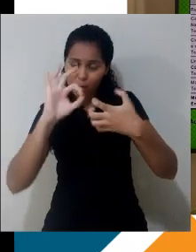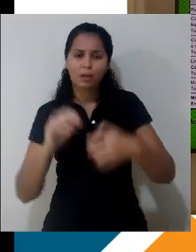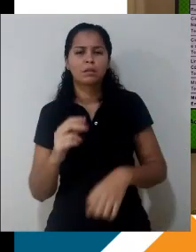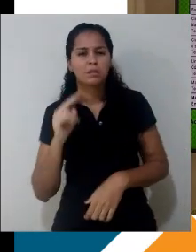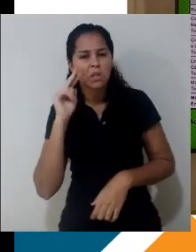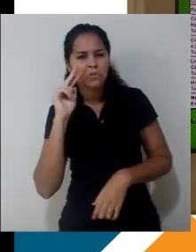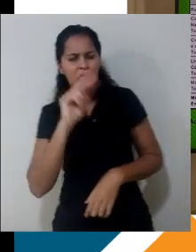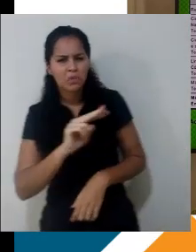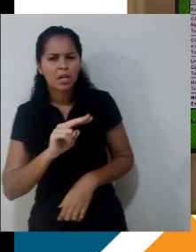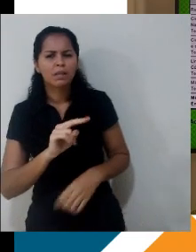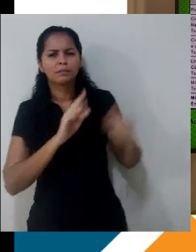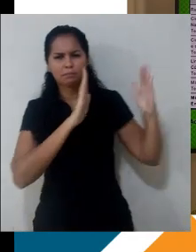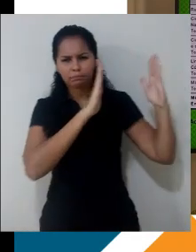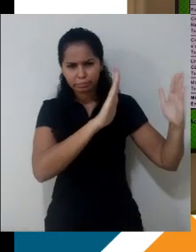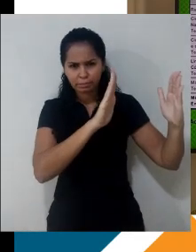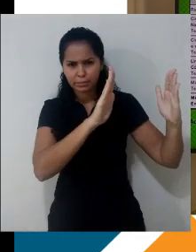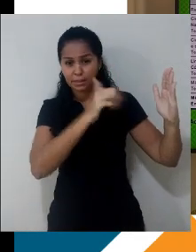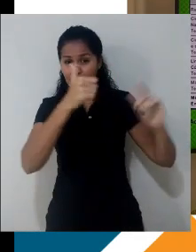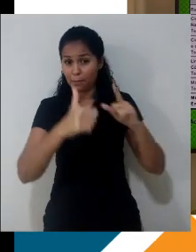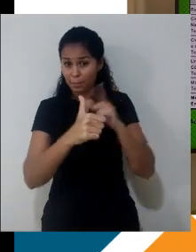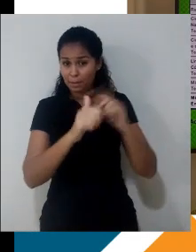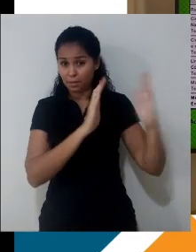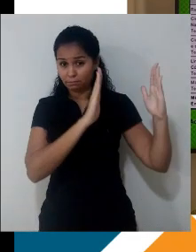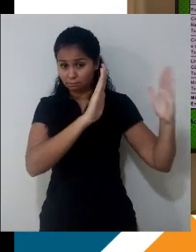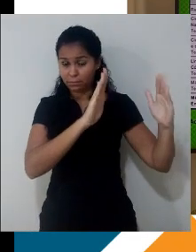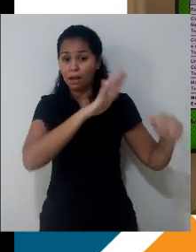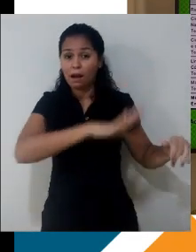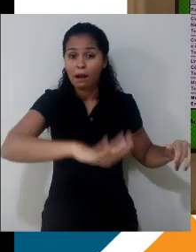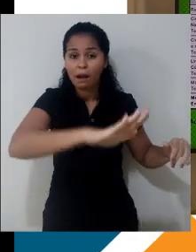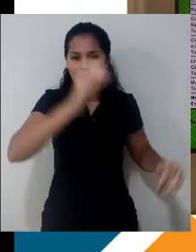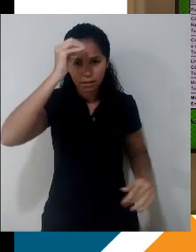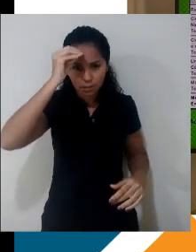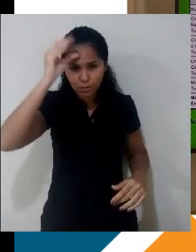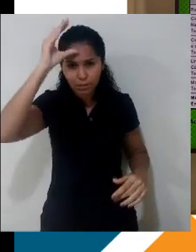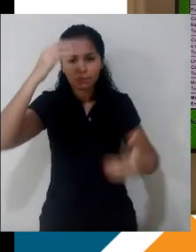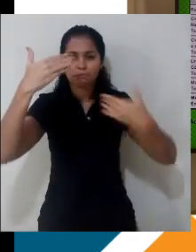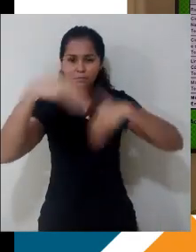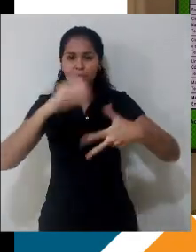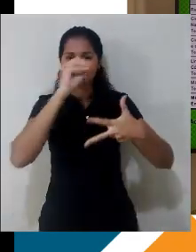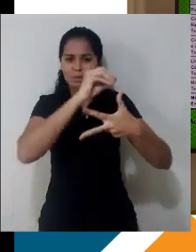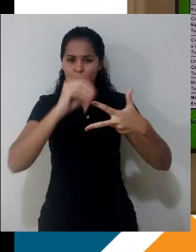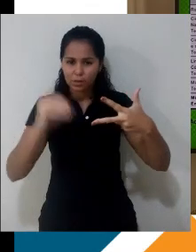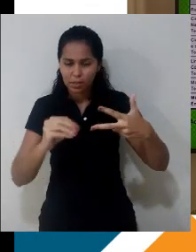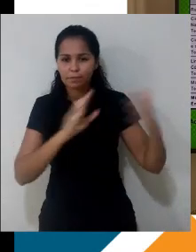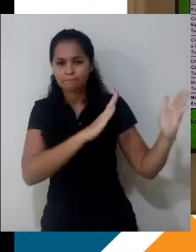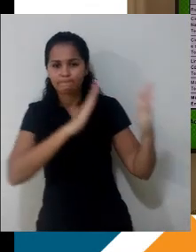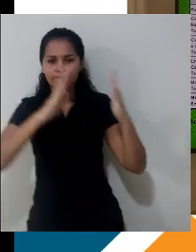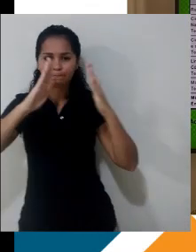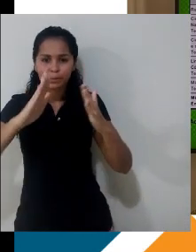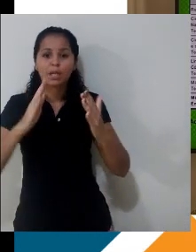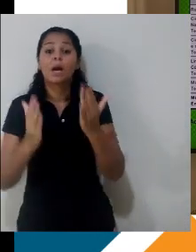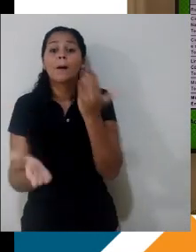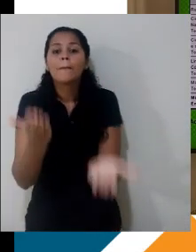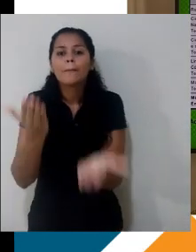segunda coluna, a gente tem aí na primeira, na verdade, as áreas de conhecimento da prova do Enem e na segunda coluna o peso que cada